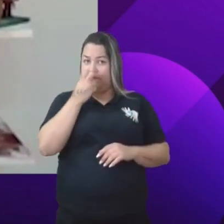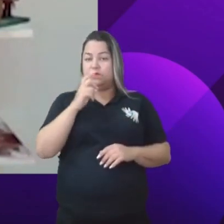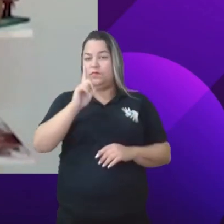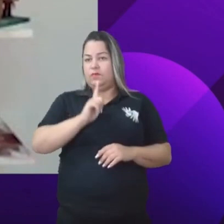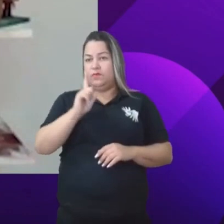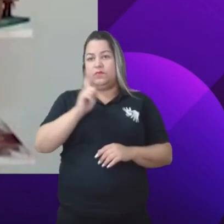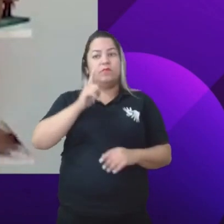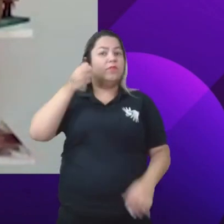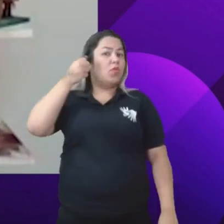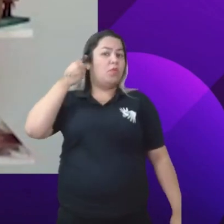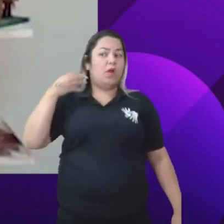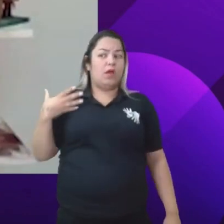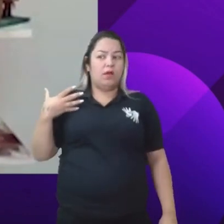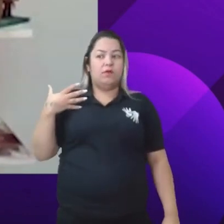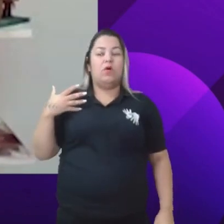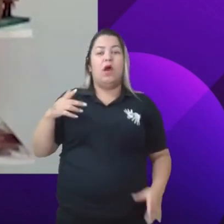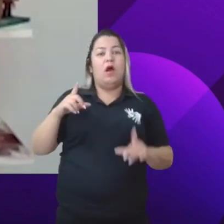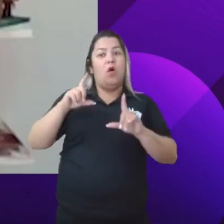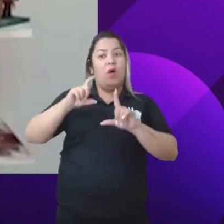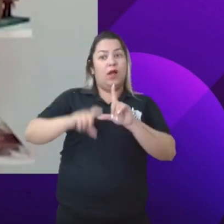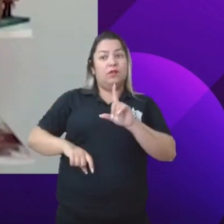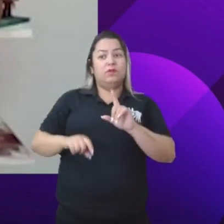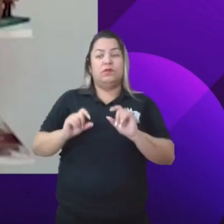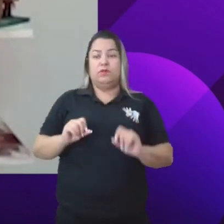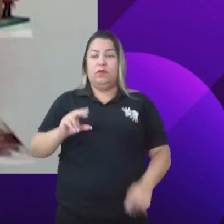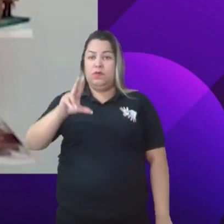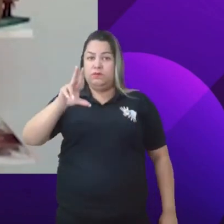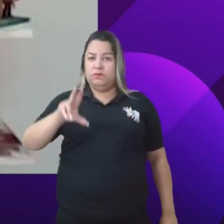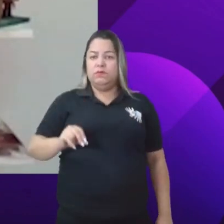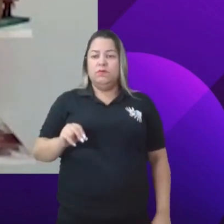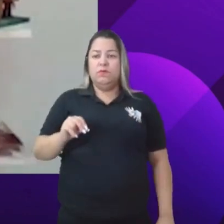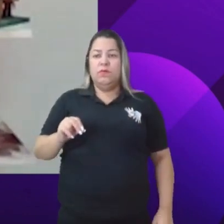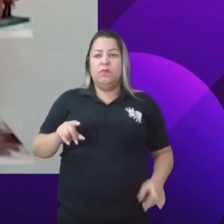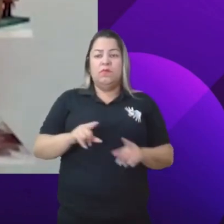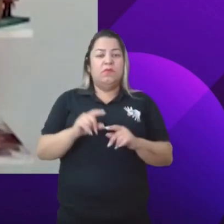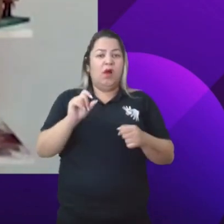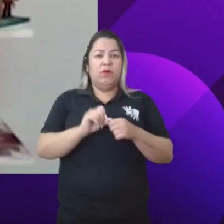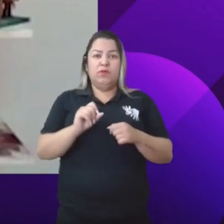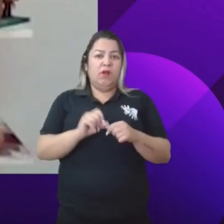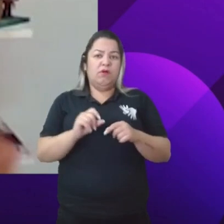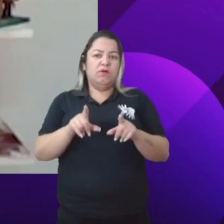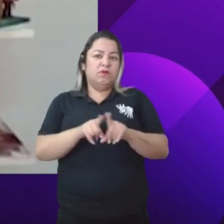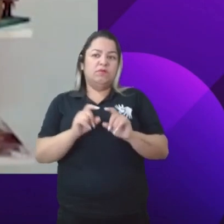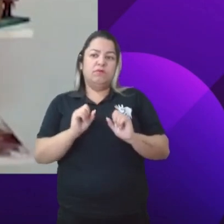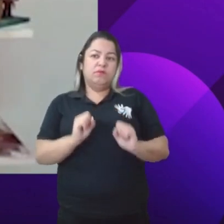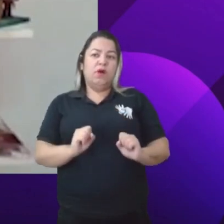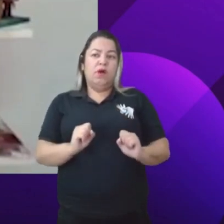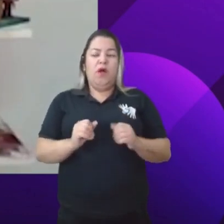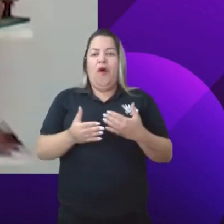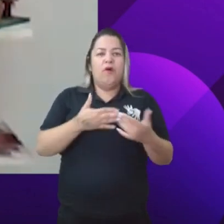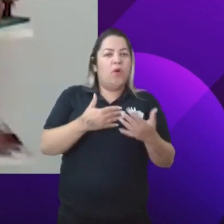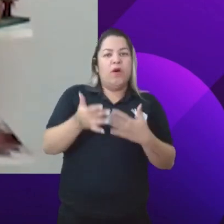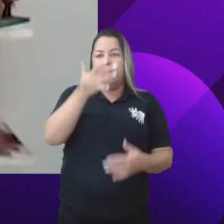uma audiodescrição, terem uma legenda, né? Não é para fazer quando dá, não é uma coisa para fazer com